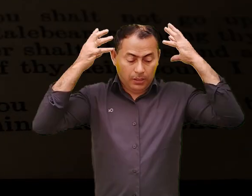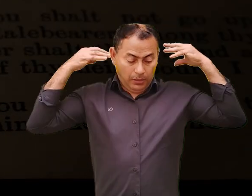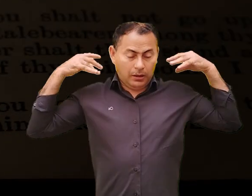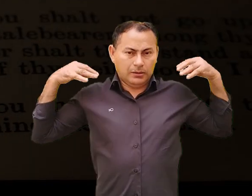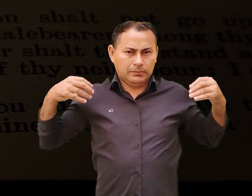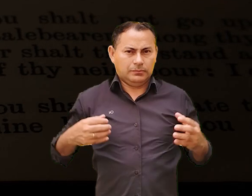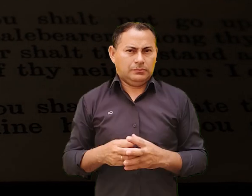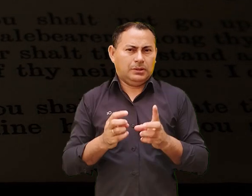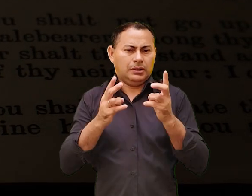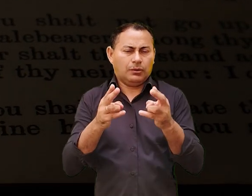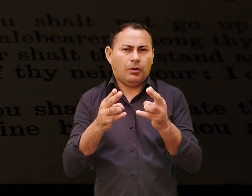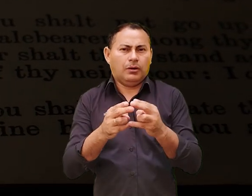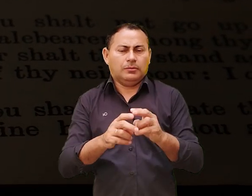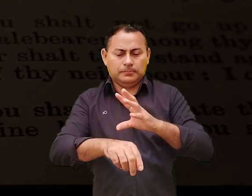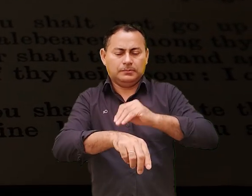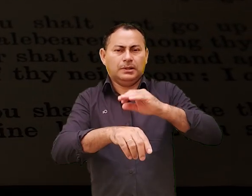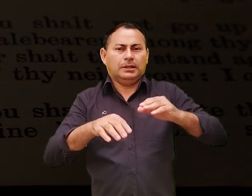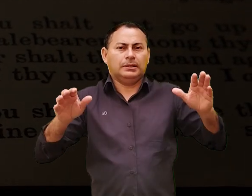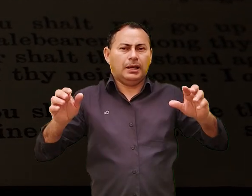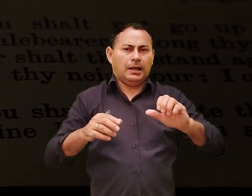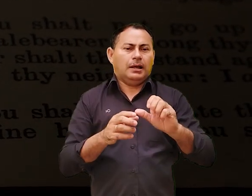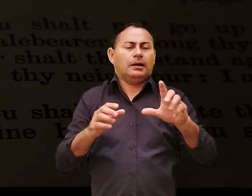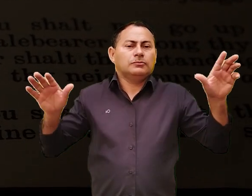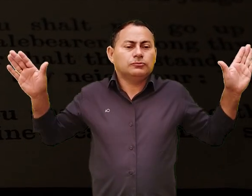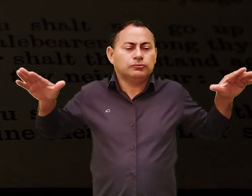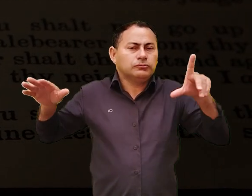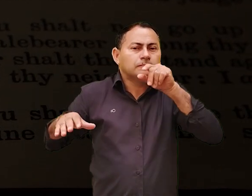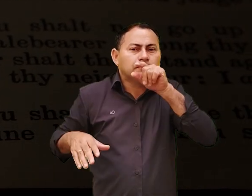cresceram, como as penas da águia,